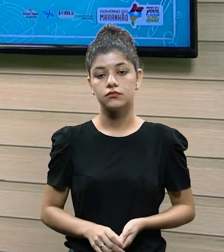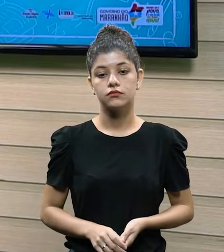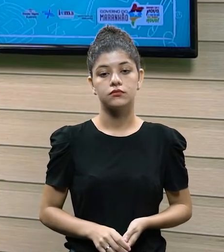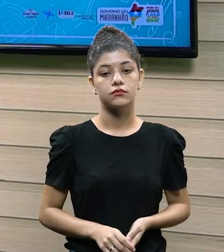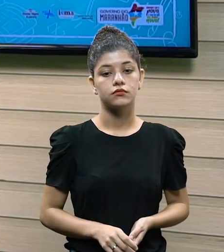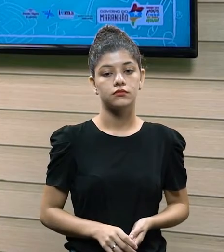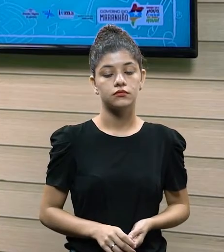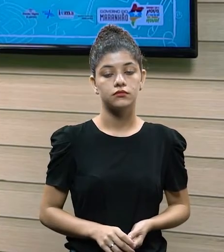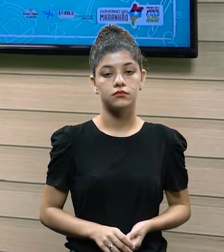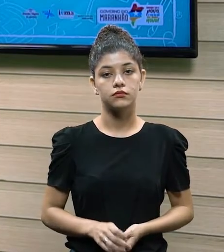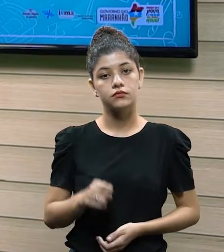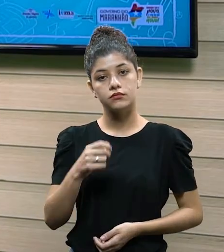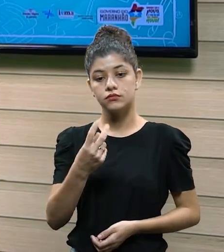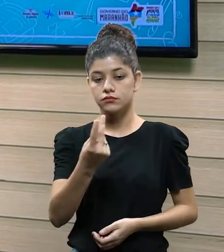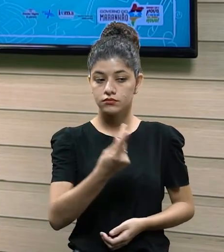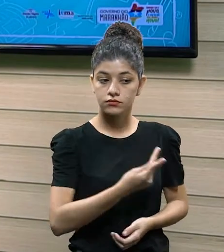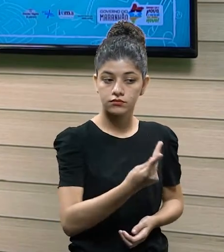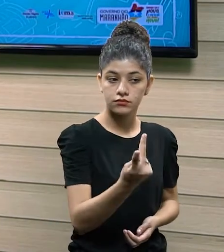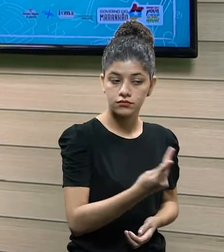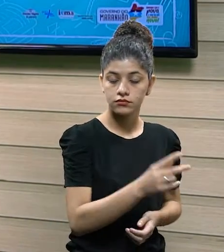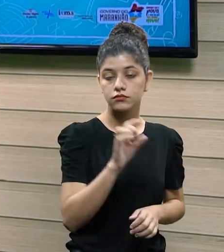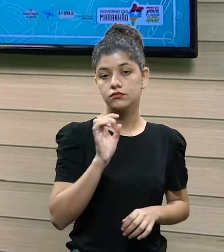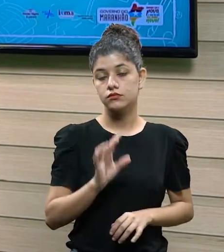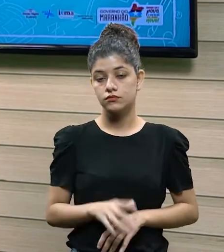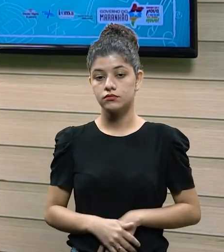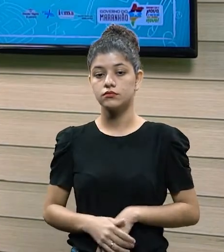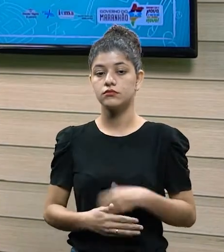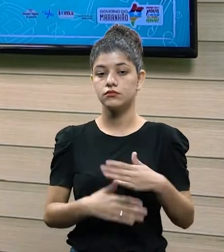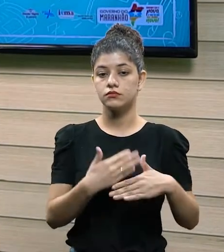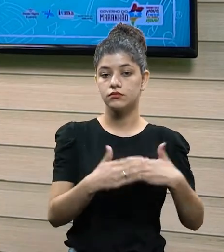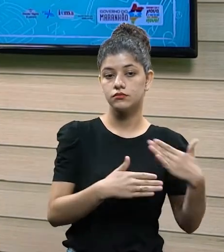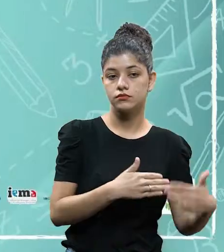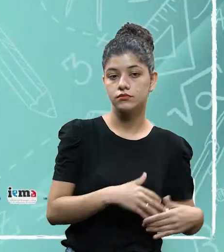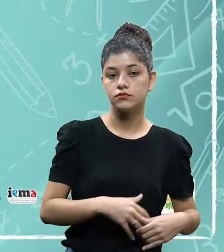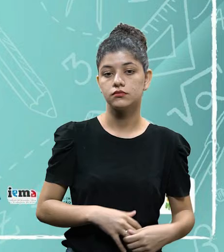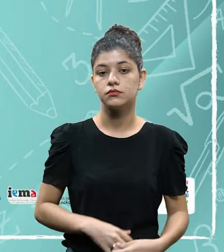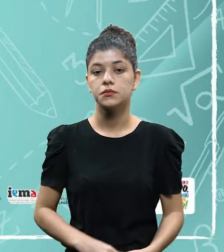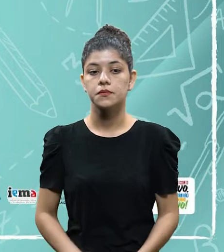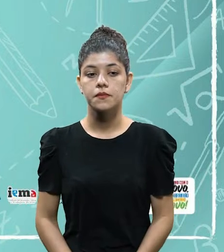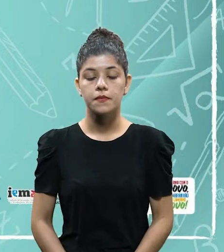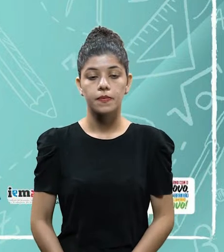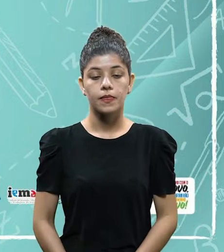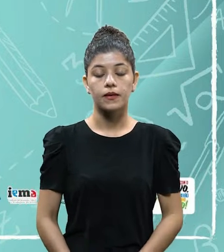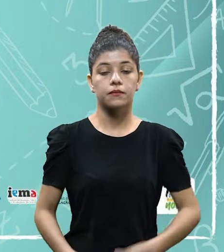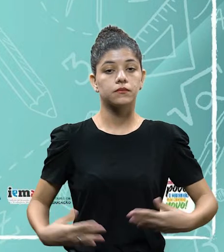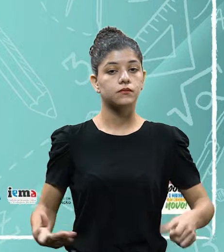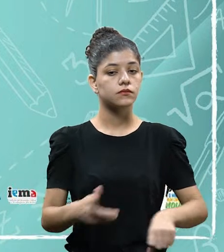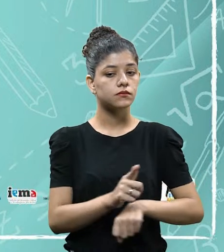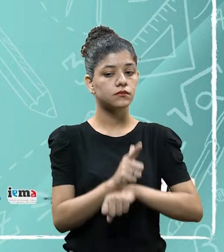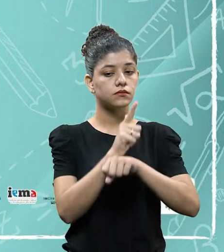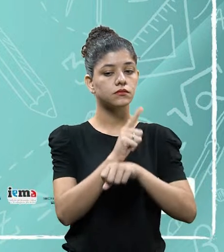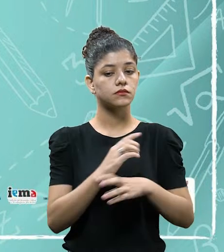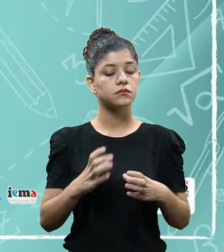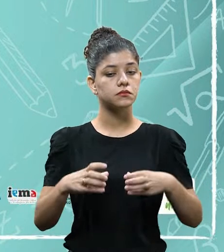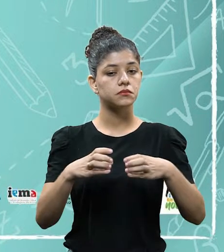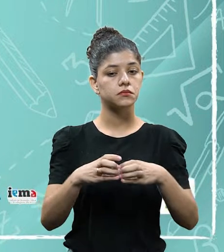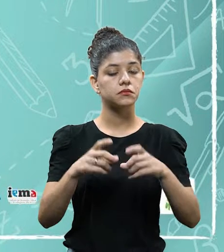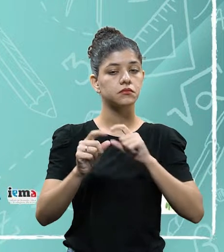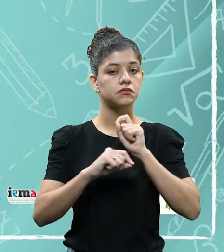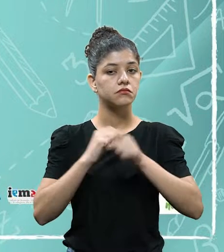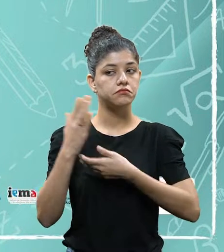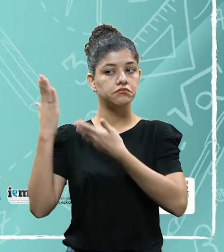momento mais calmo, mais tranquilo, só você e a pessoa, para de fato fluir o resultado. E o que é gestão de